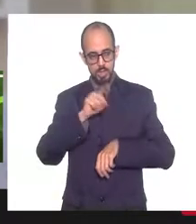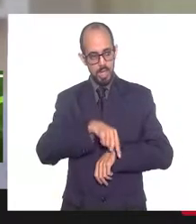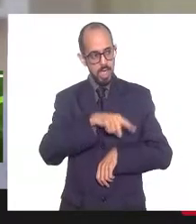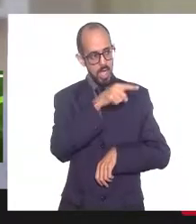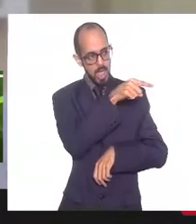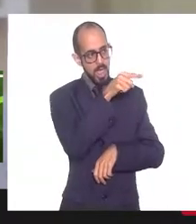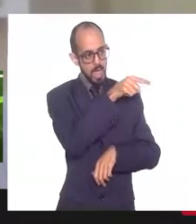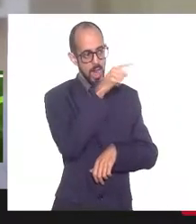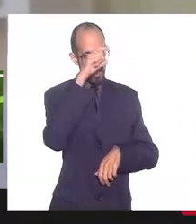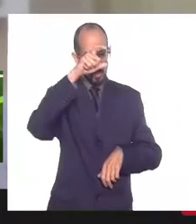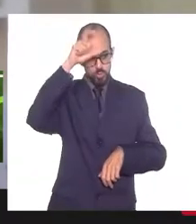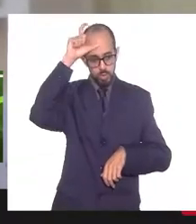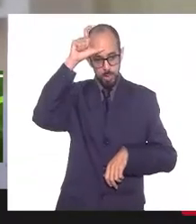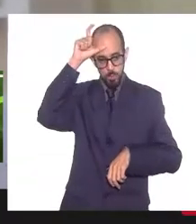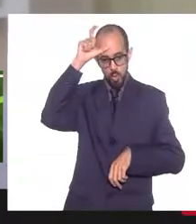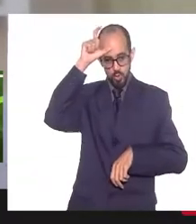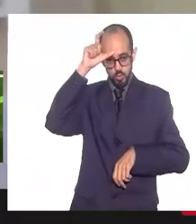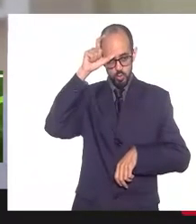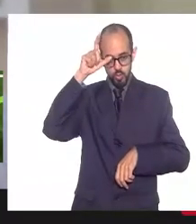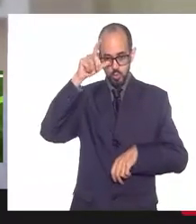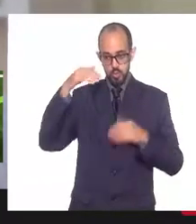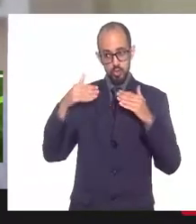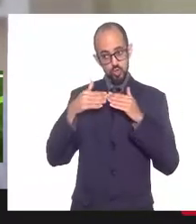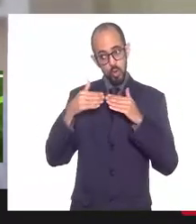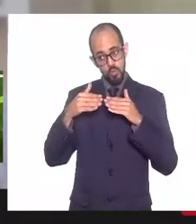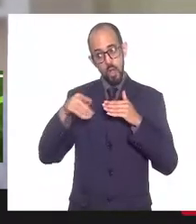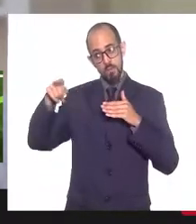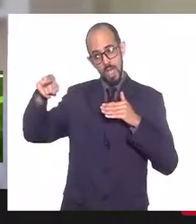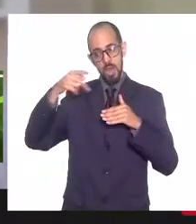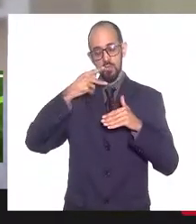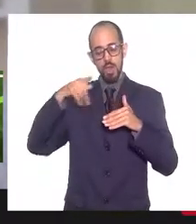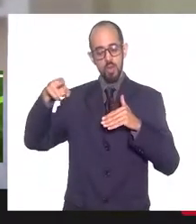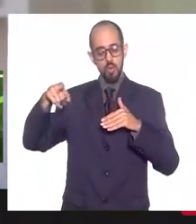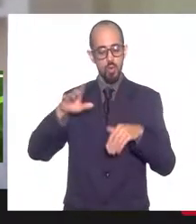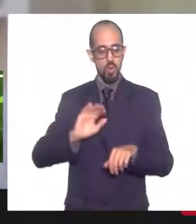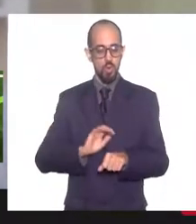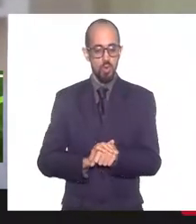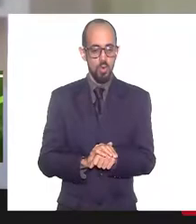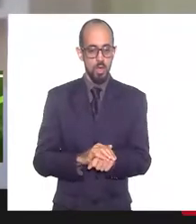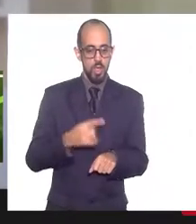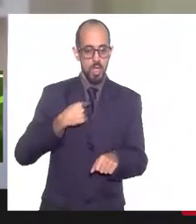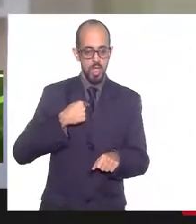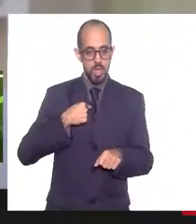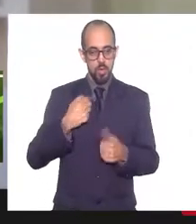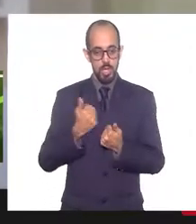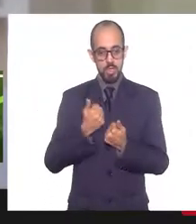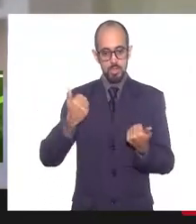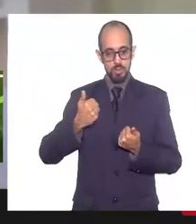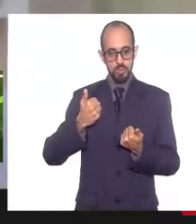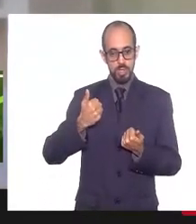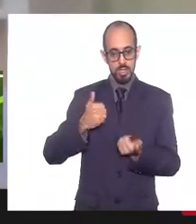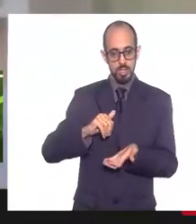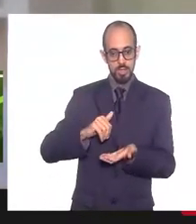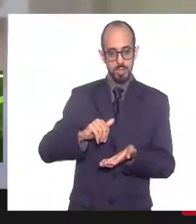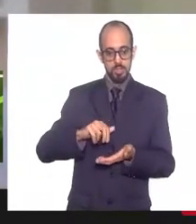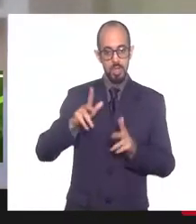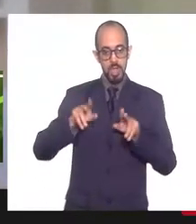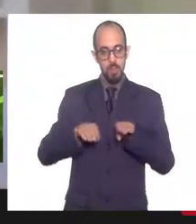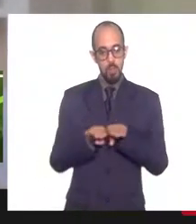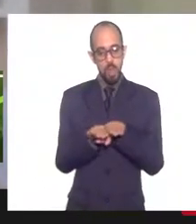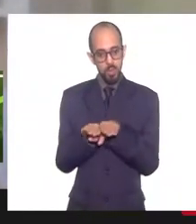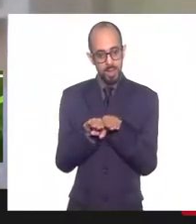segundo ela. Foi necessário, na época, eu, como superintendente de promoção da igualdade